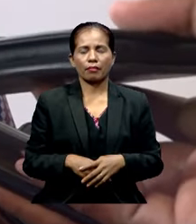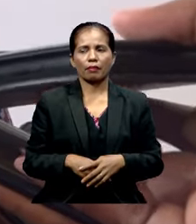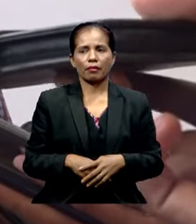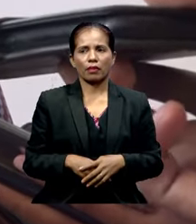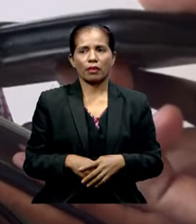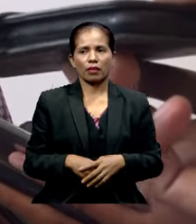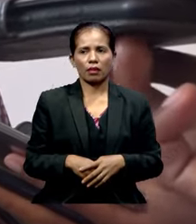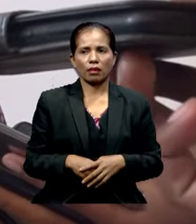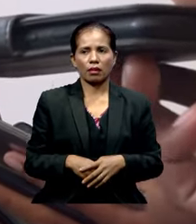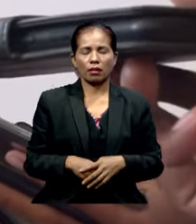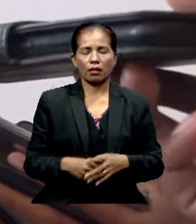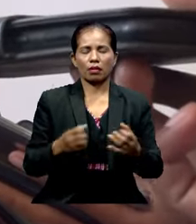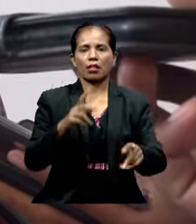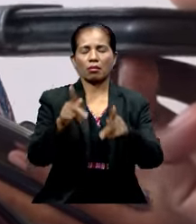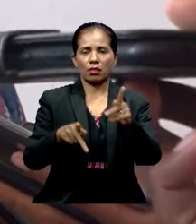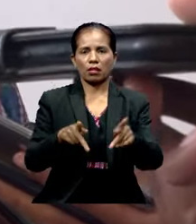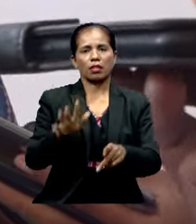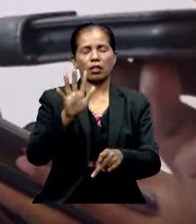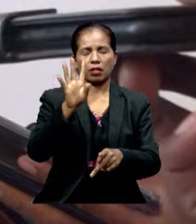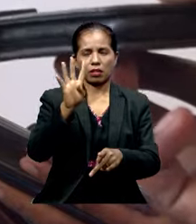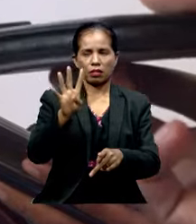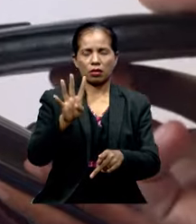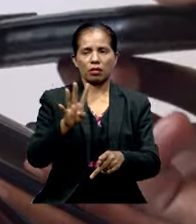E na Luni, elemento. Eu.